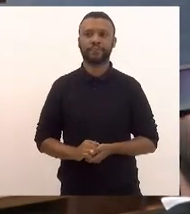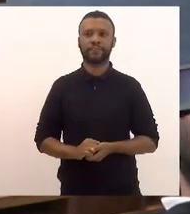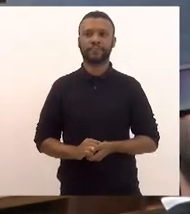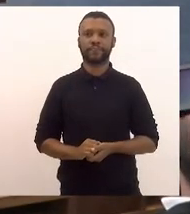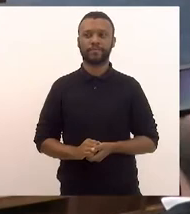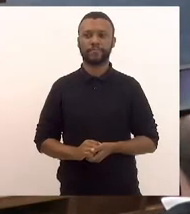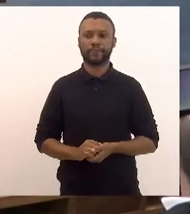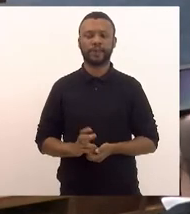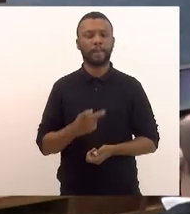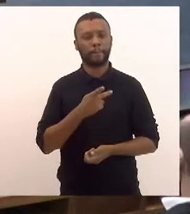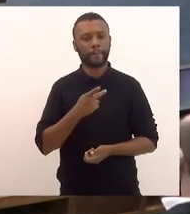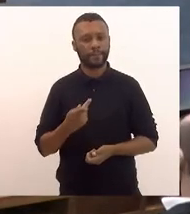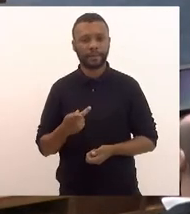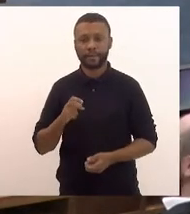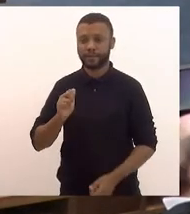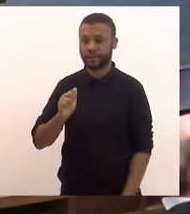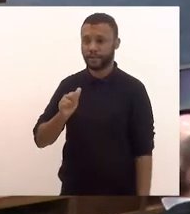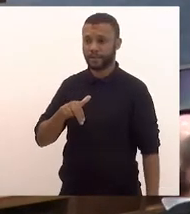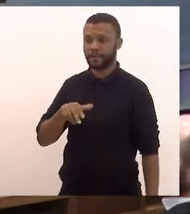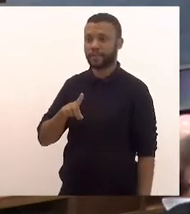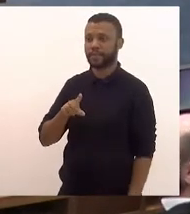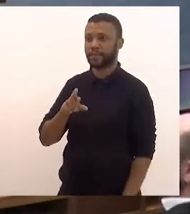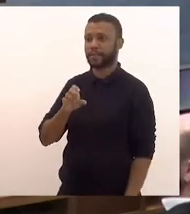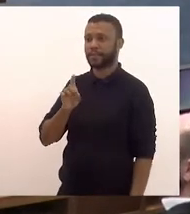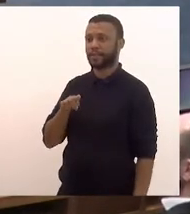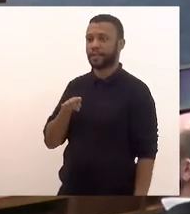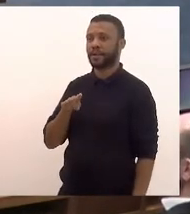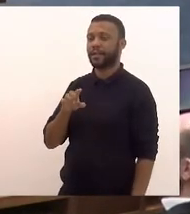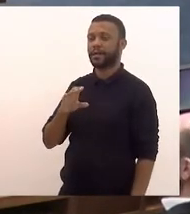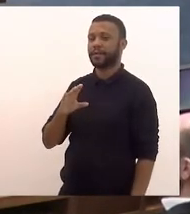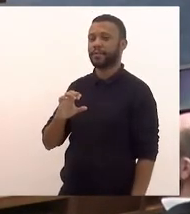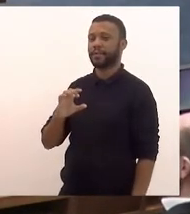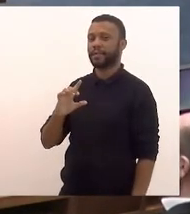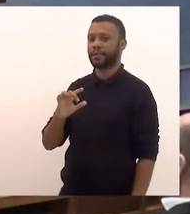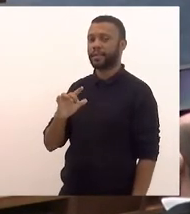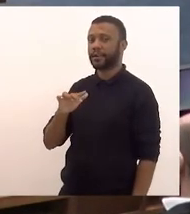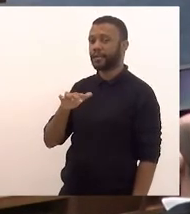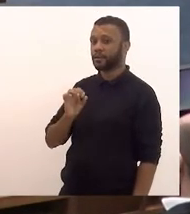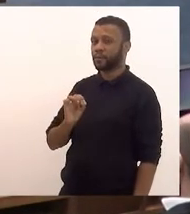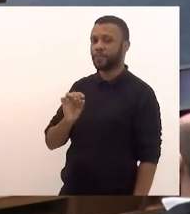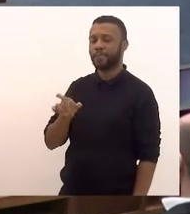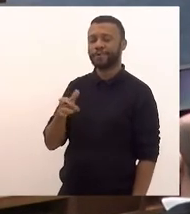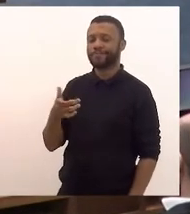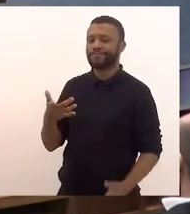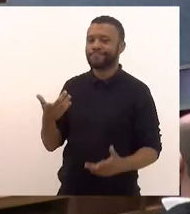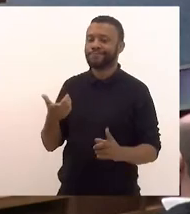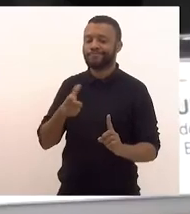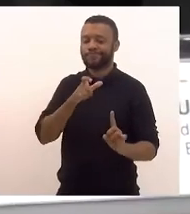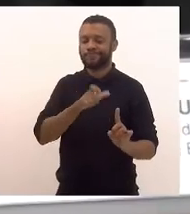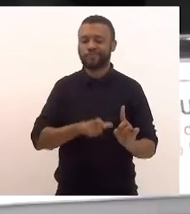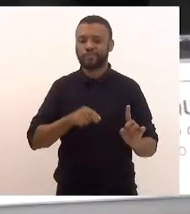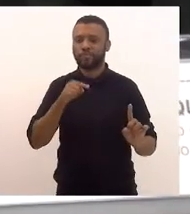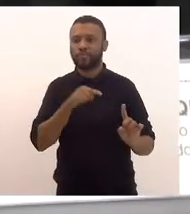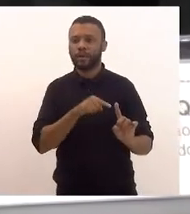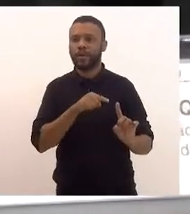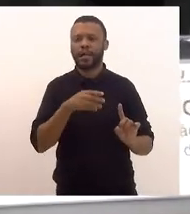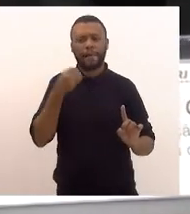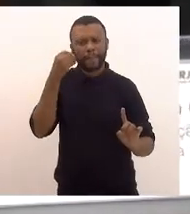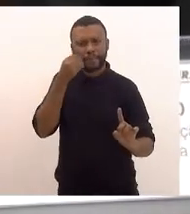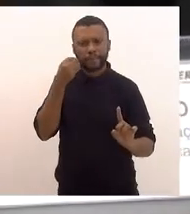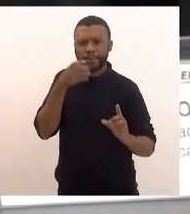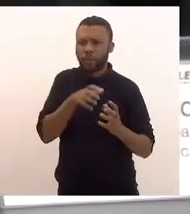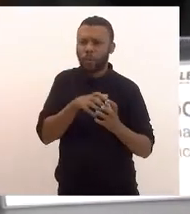o presidente André Ceciliano meu eterno veterano Doutor Rodrigo Pacheco